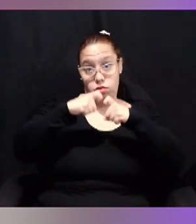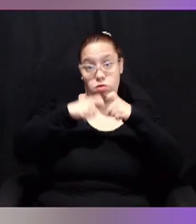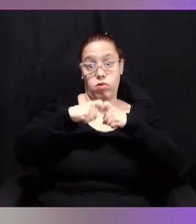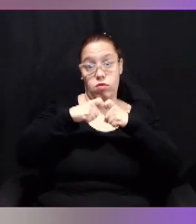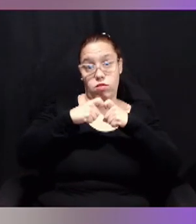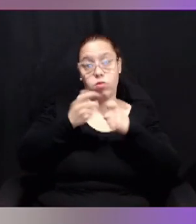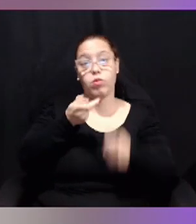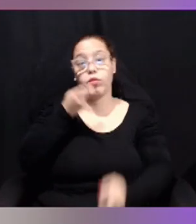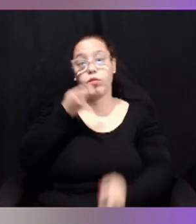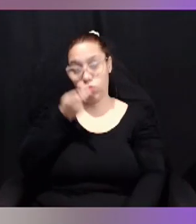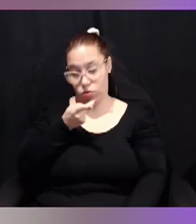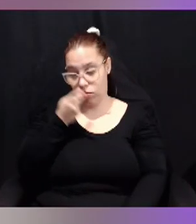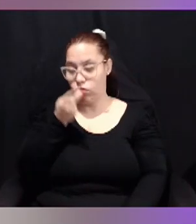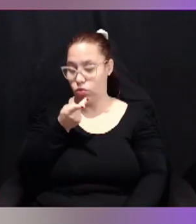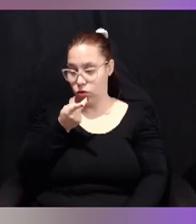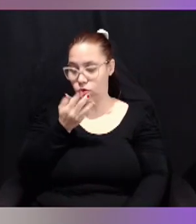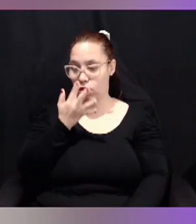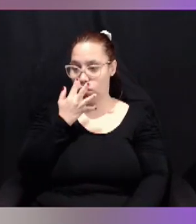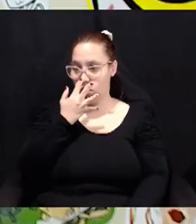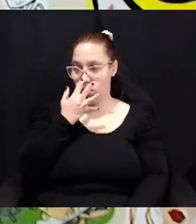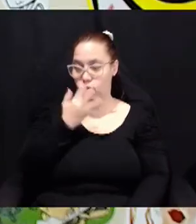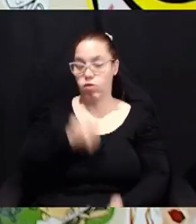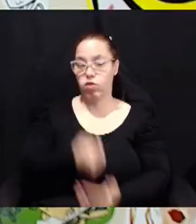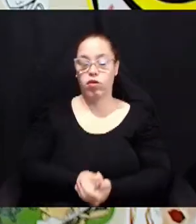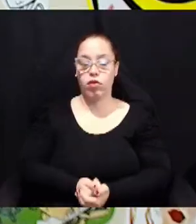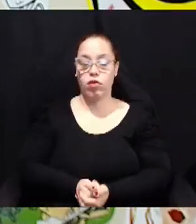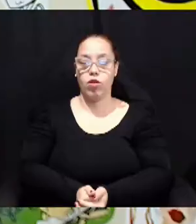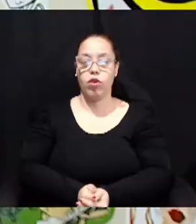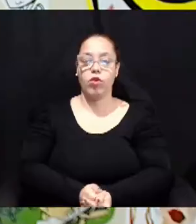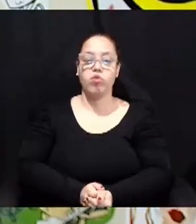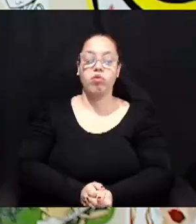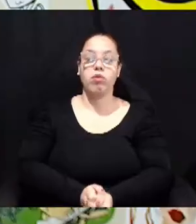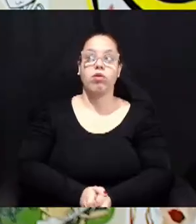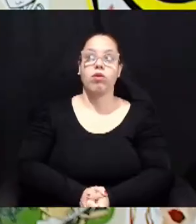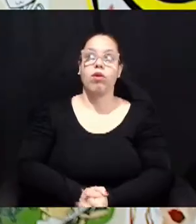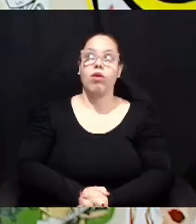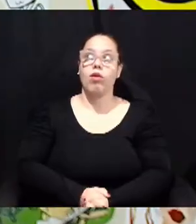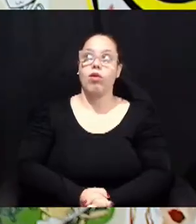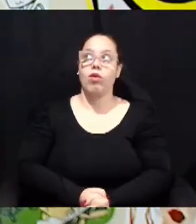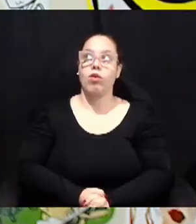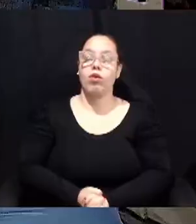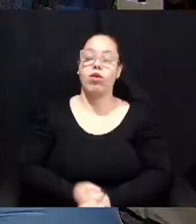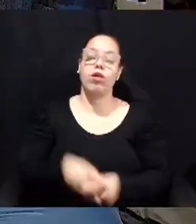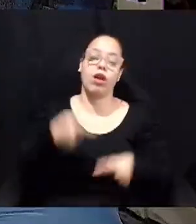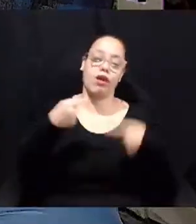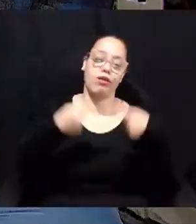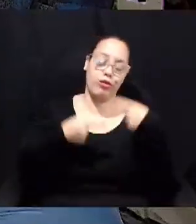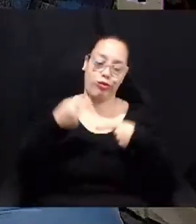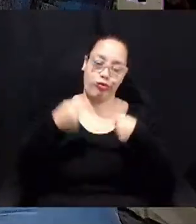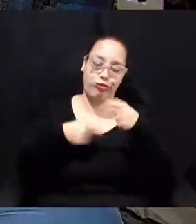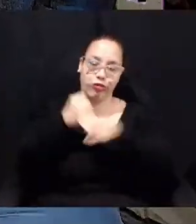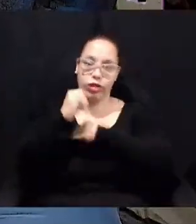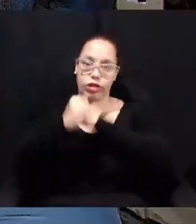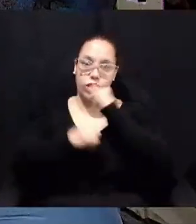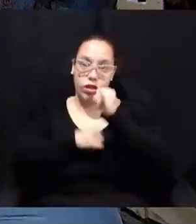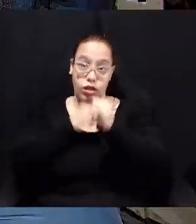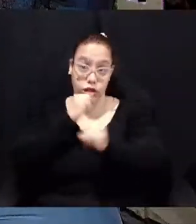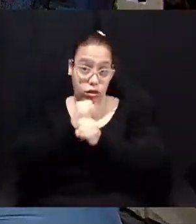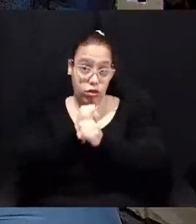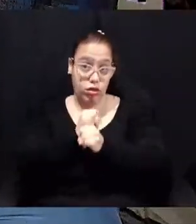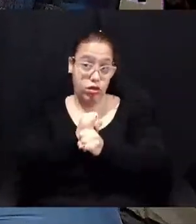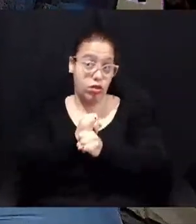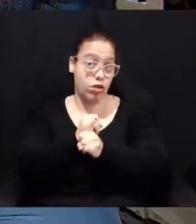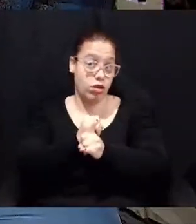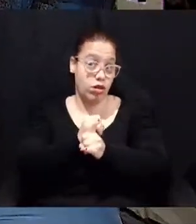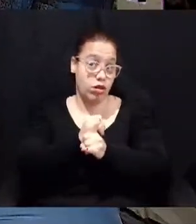também na internet sobre as disputas de classe e sobre as demandas